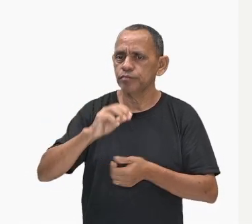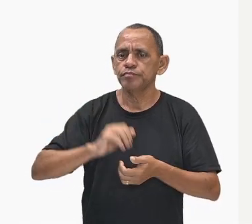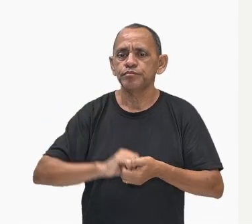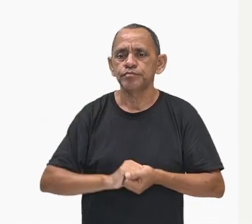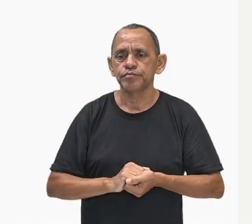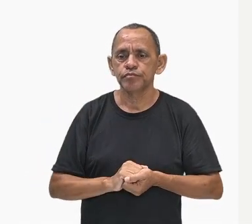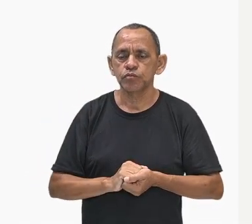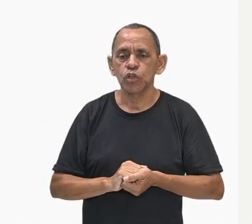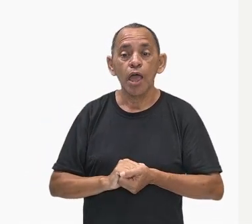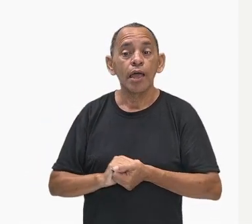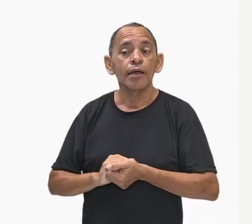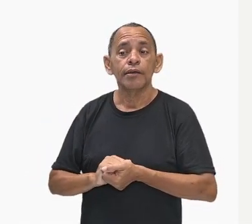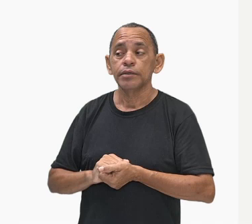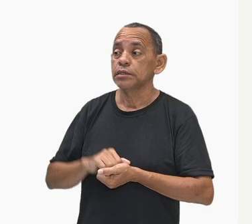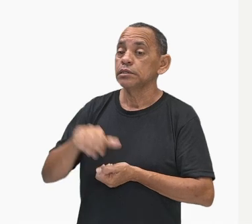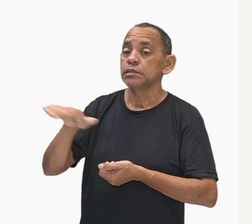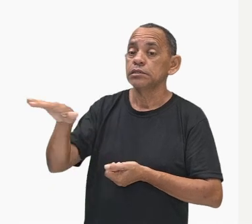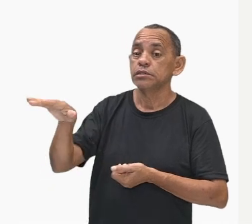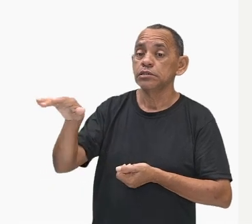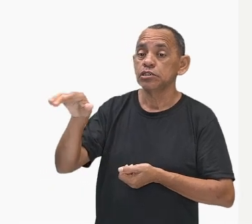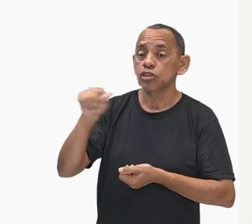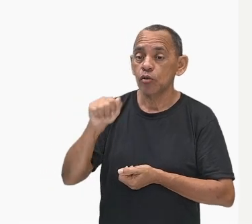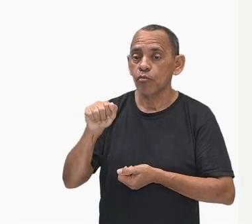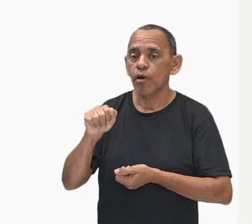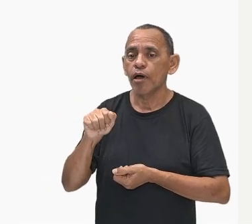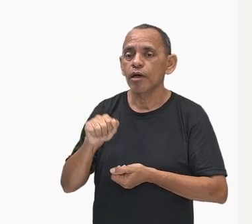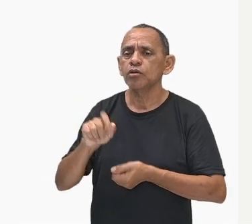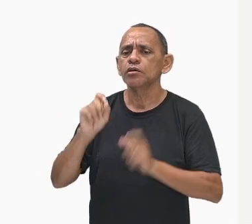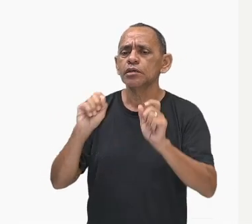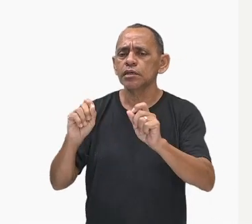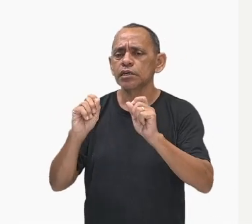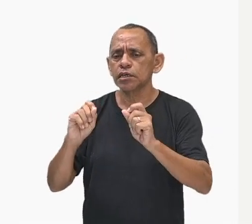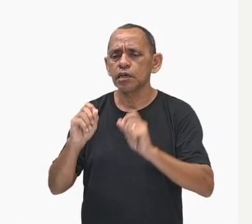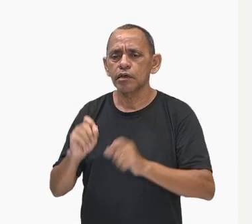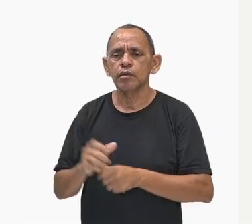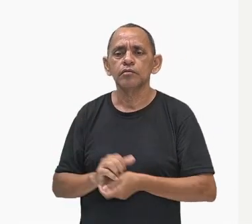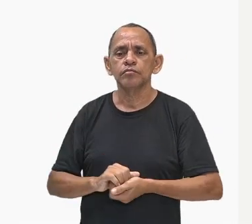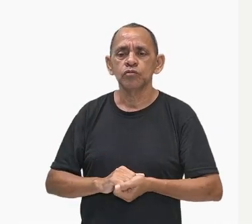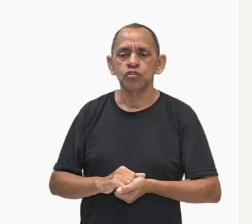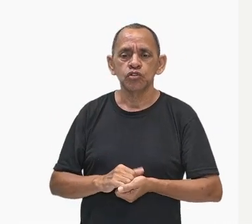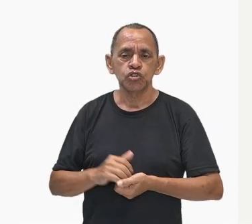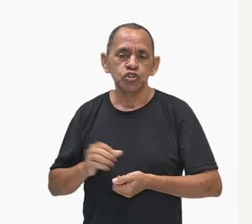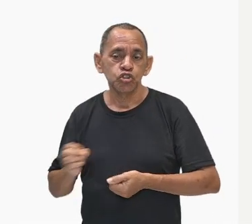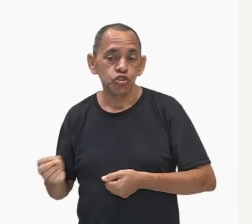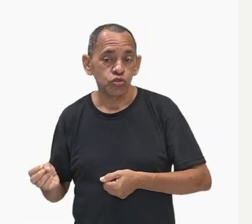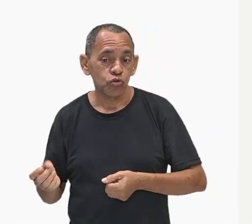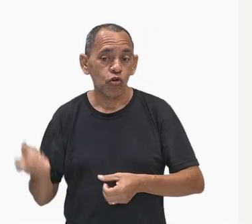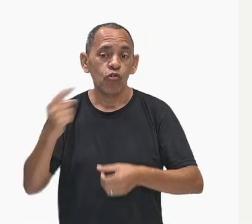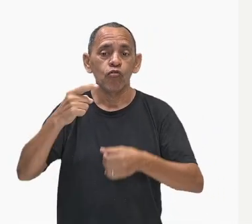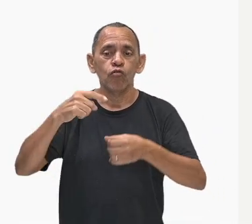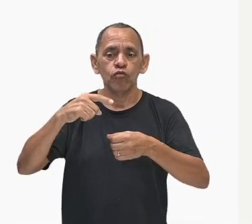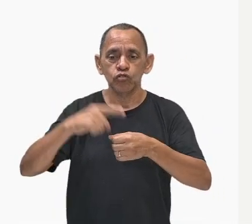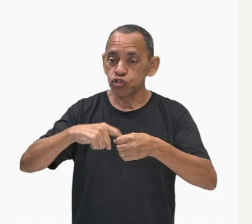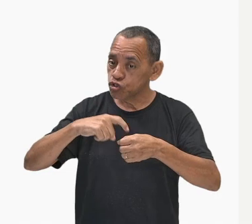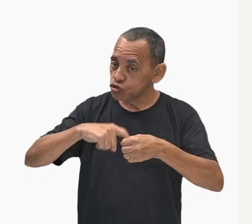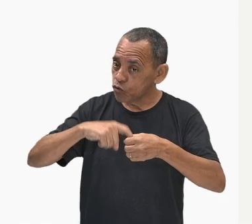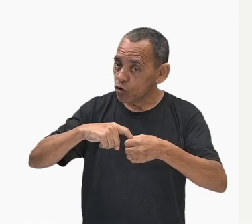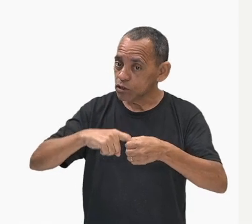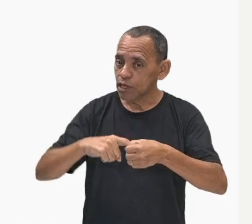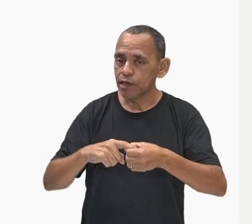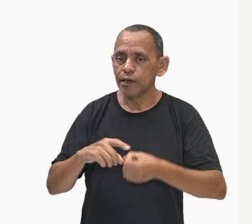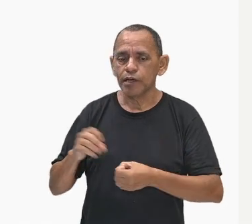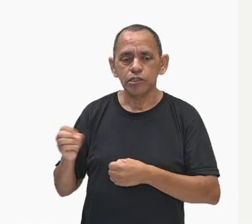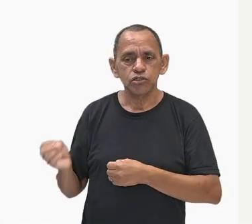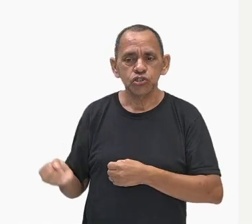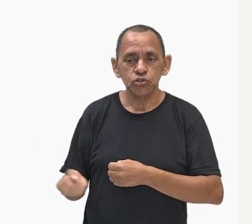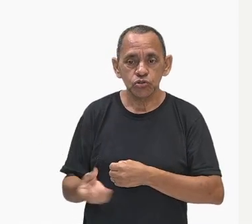rainha da Inglaterra, mas fizeram um acordo com o Guilherme de Orange. Esse acordo fazia o seguinte: bom, Guilherme, a gente